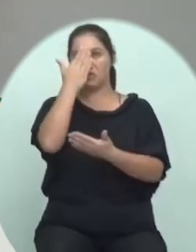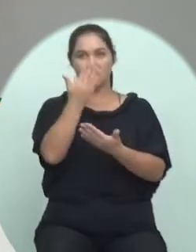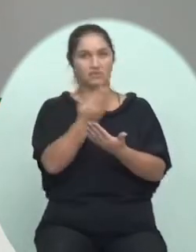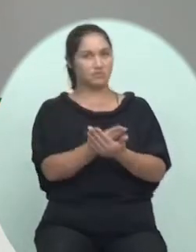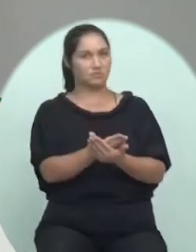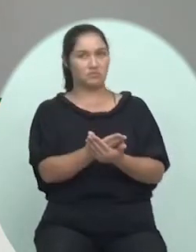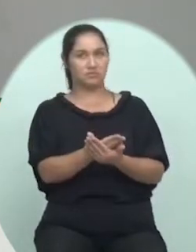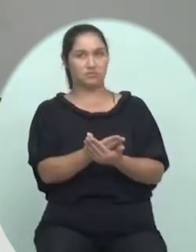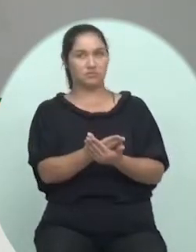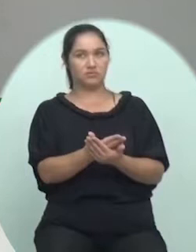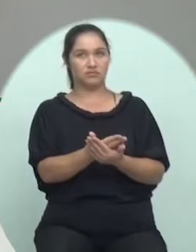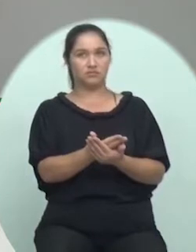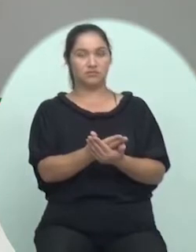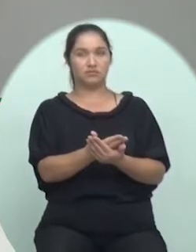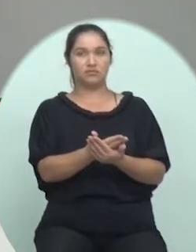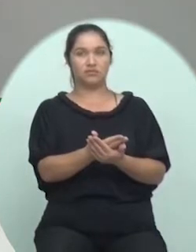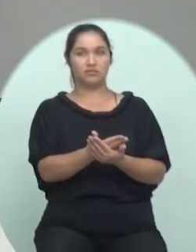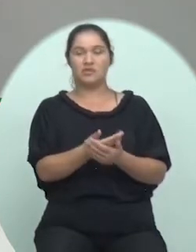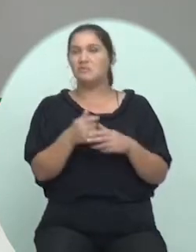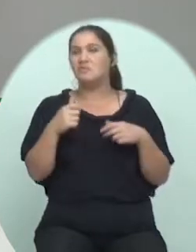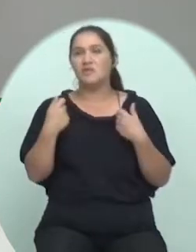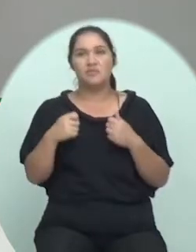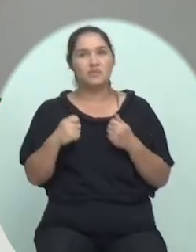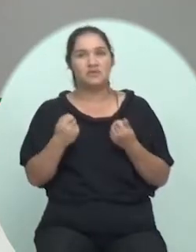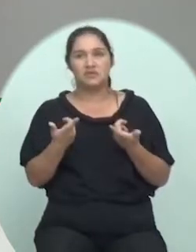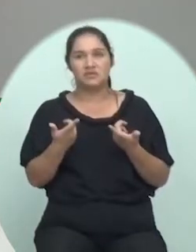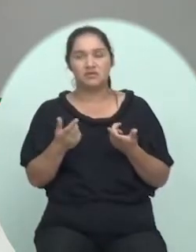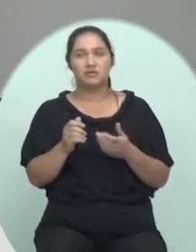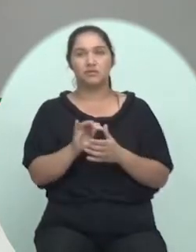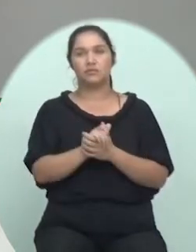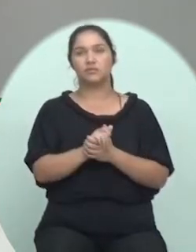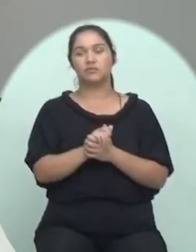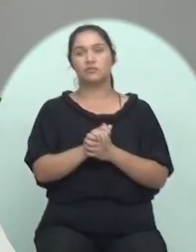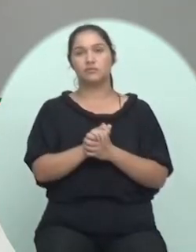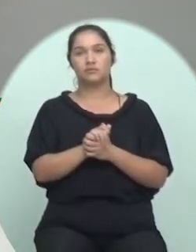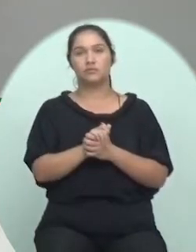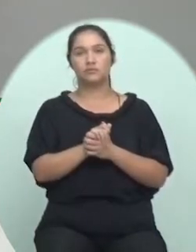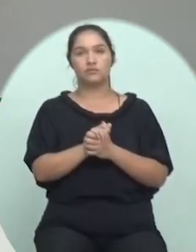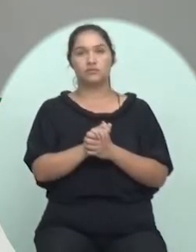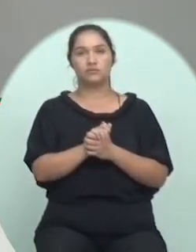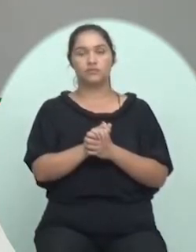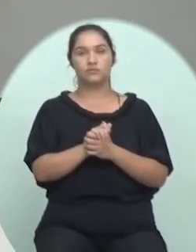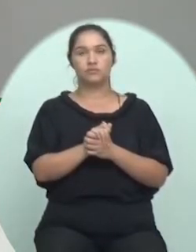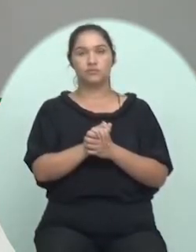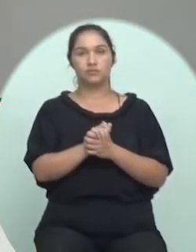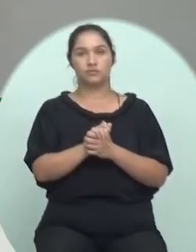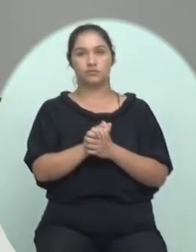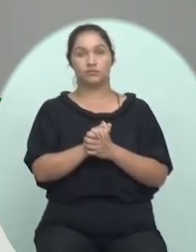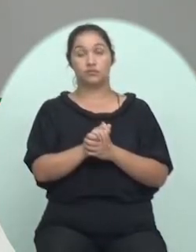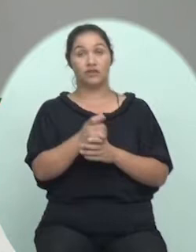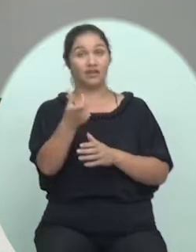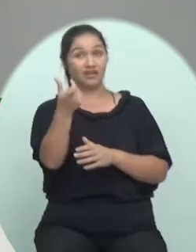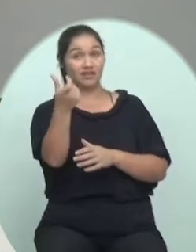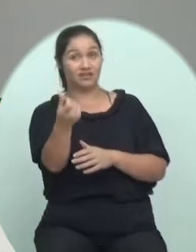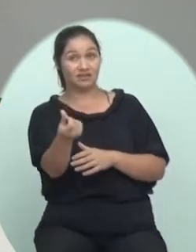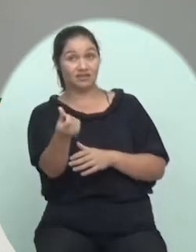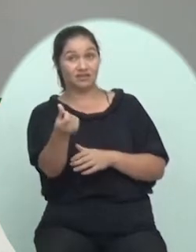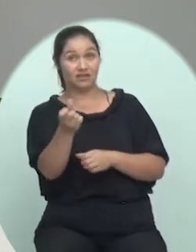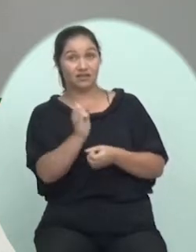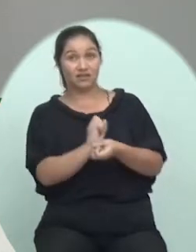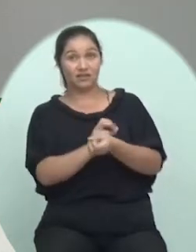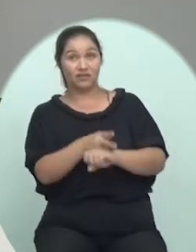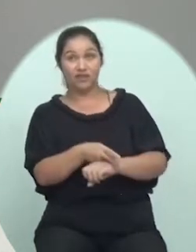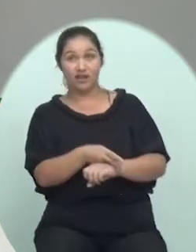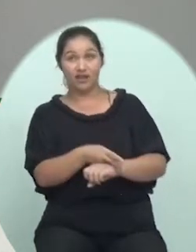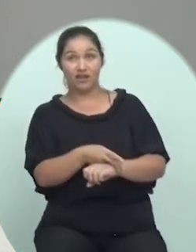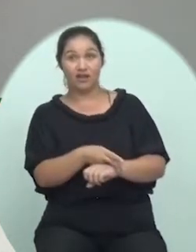2 vagas dessas 8 são necessárias. São 2 vagas que realmente precisa. 6 vagas é para negociar.